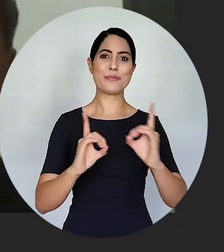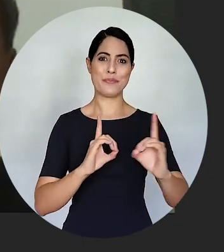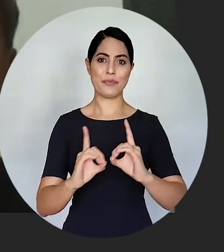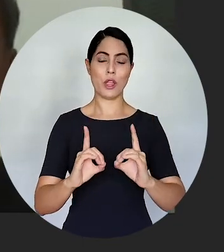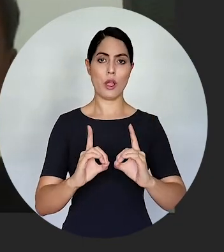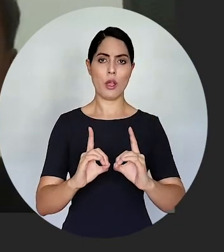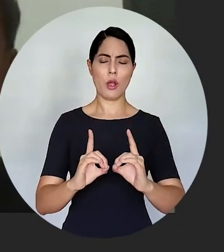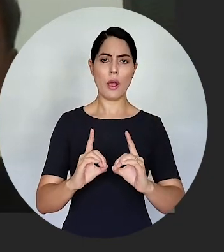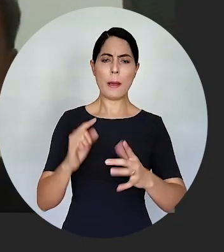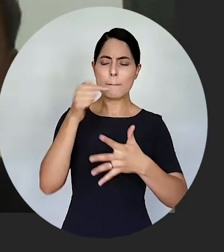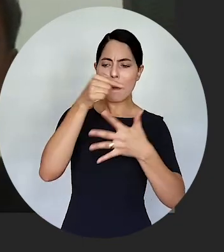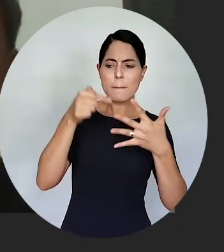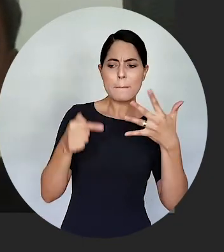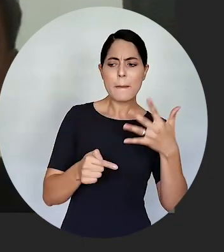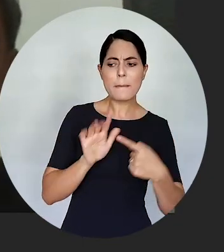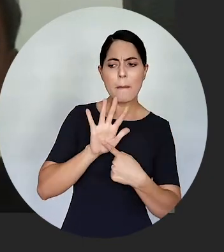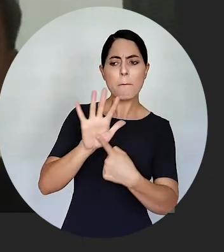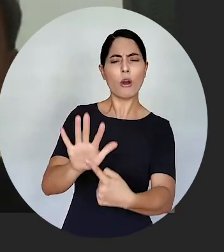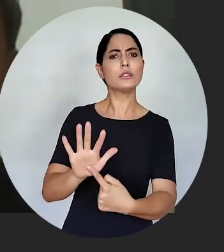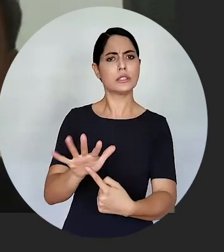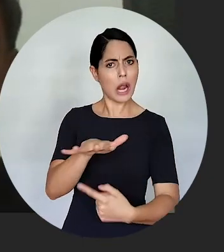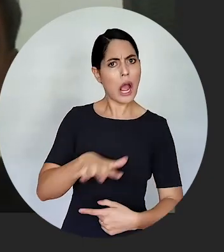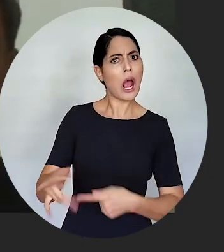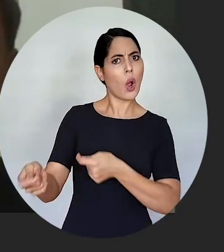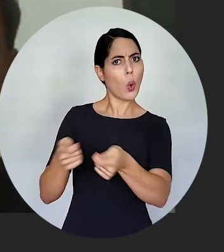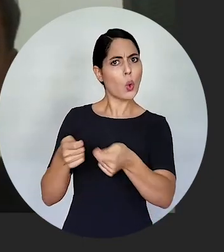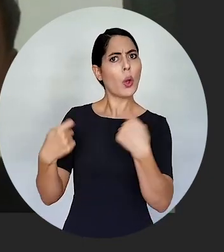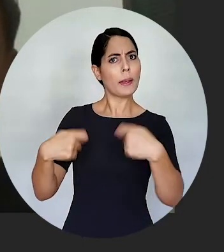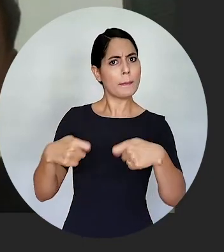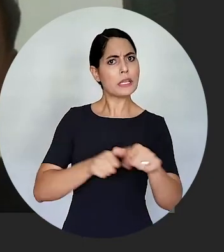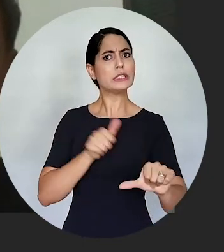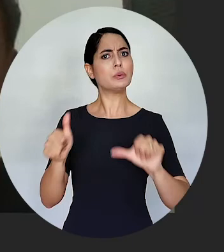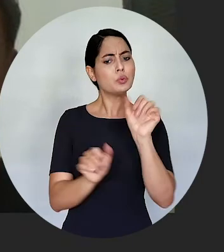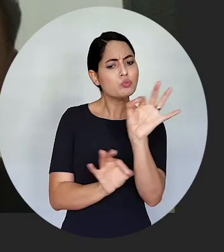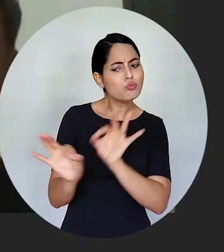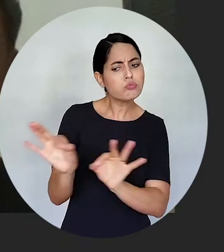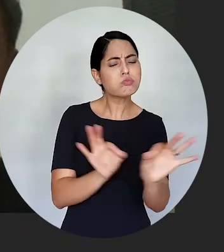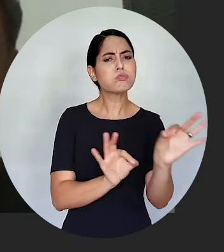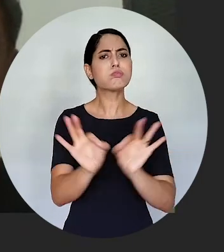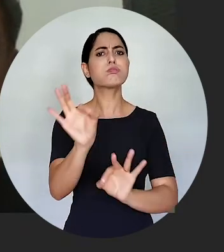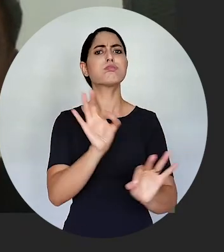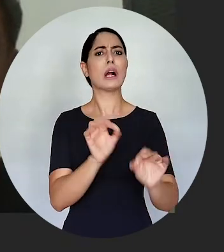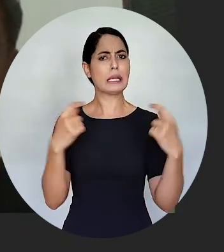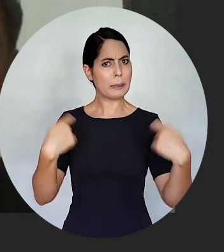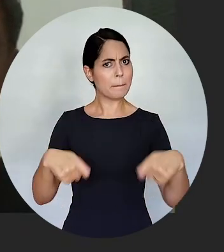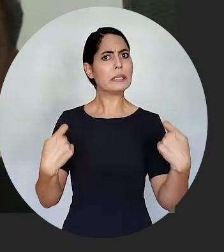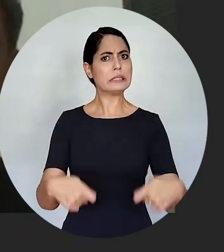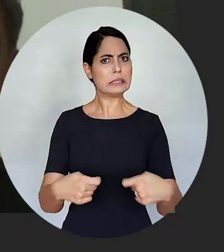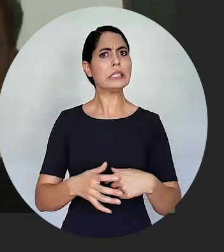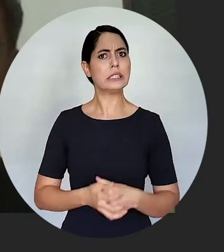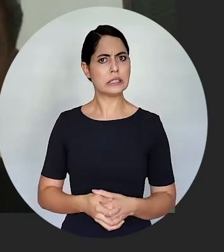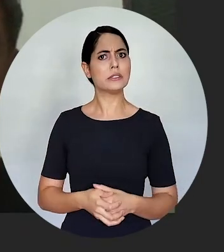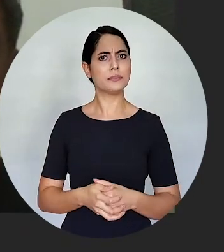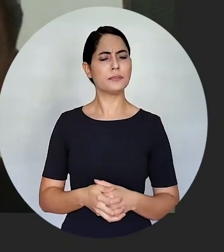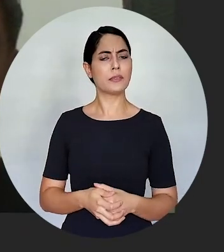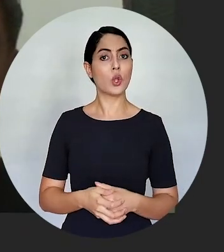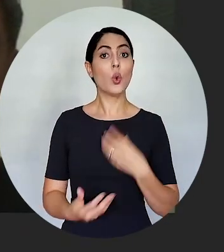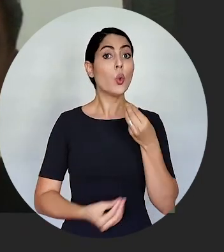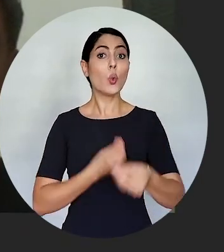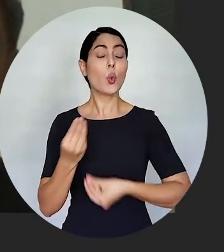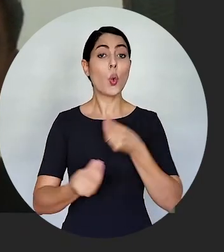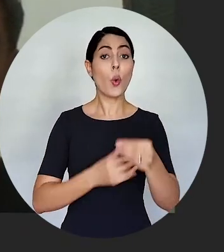quer apontar pontos de disfuncionalidade do controle, propondo uma correção de rumo, propondo